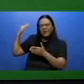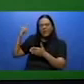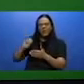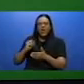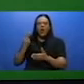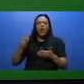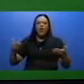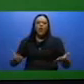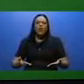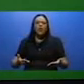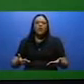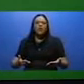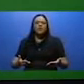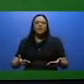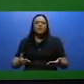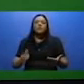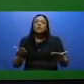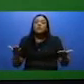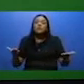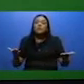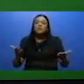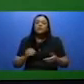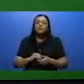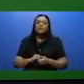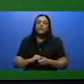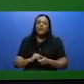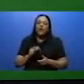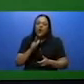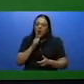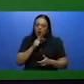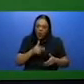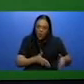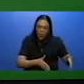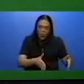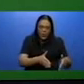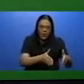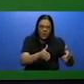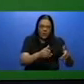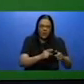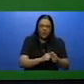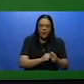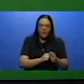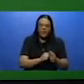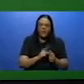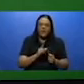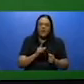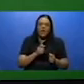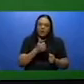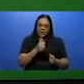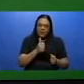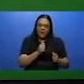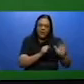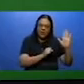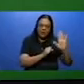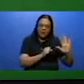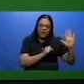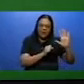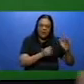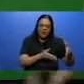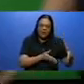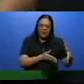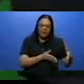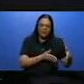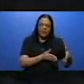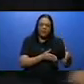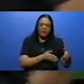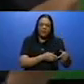mais? Olha lá o rio. A primeira imagem, a segunda imagem, vou lá pertinho para mostrar.